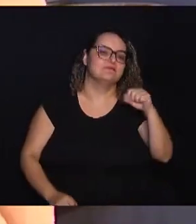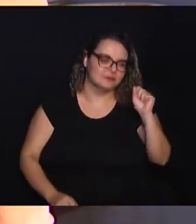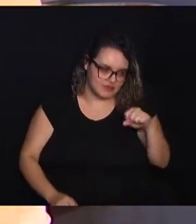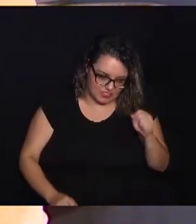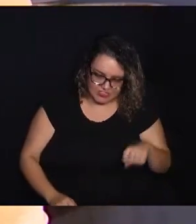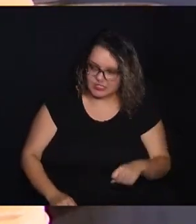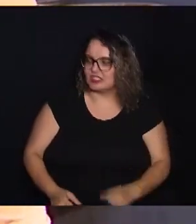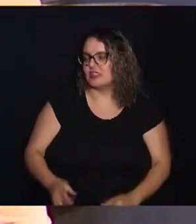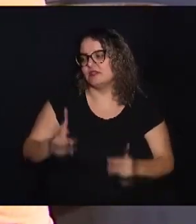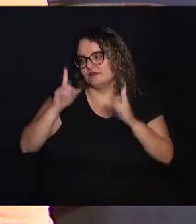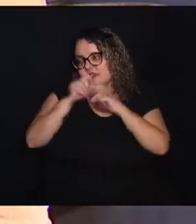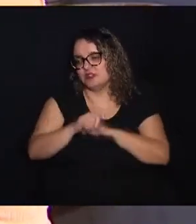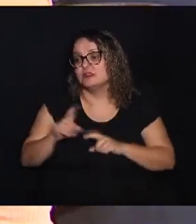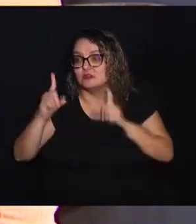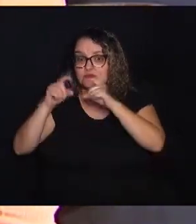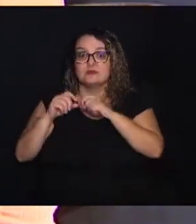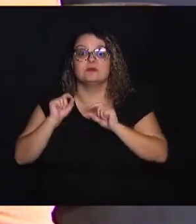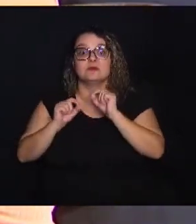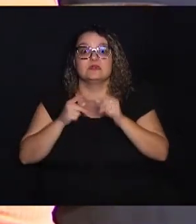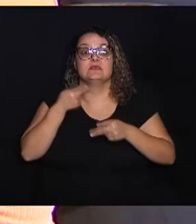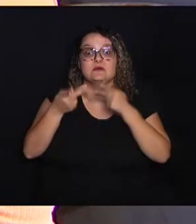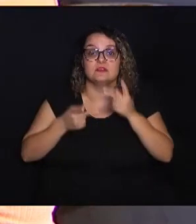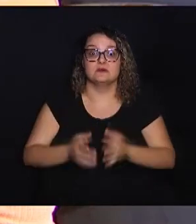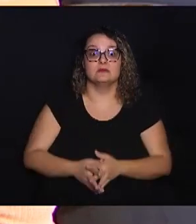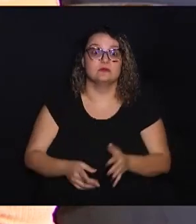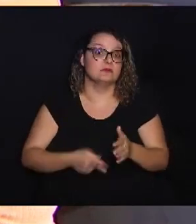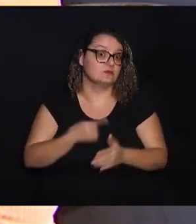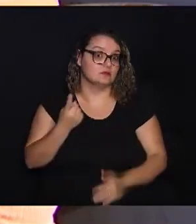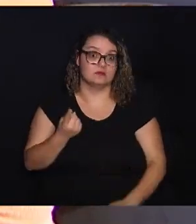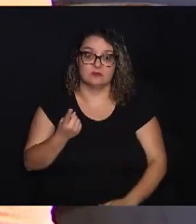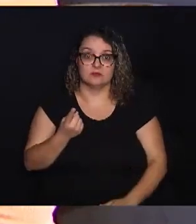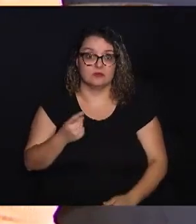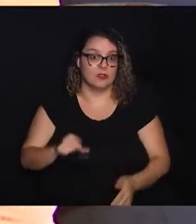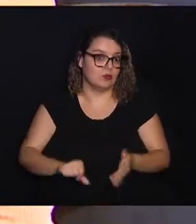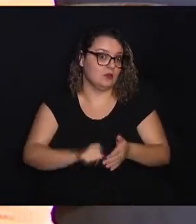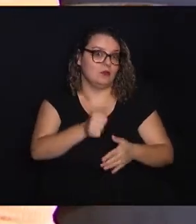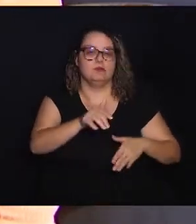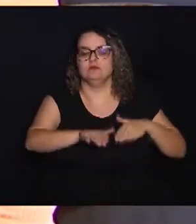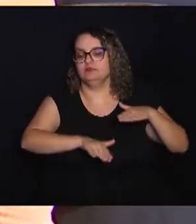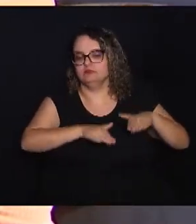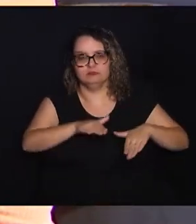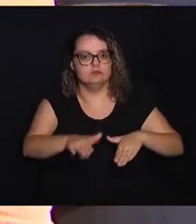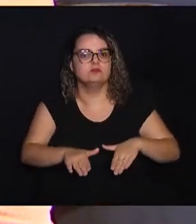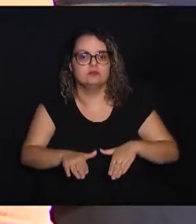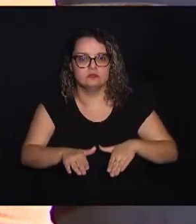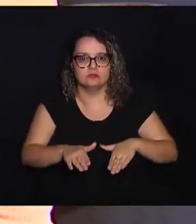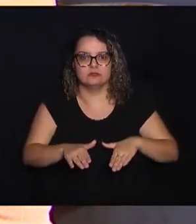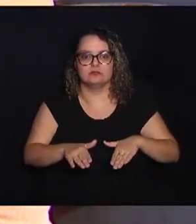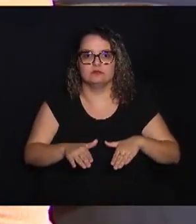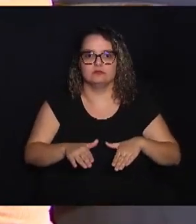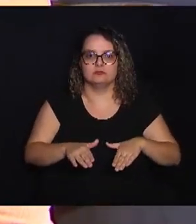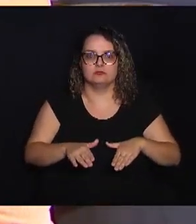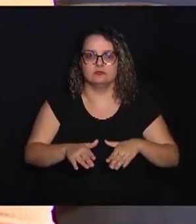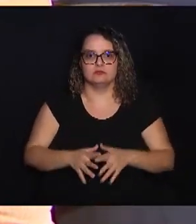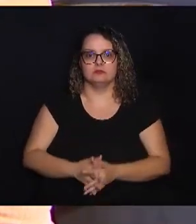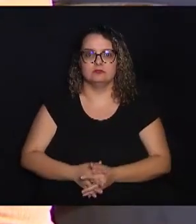que você diria para quem está lá em casa? Primeiro é dar o primeiro passo, que